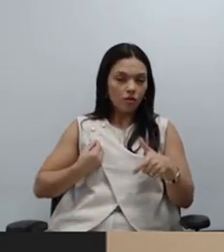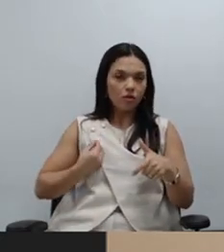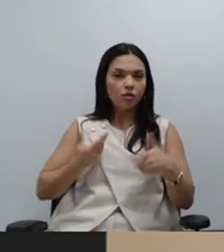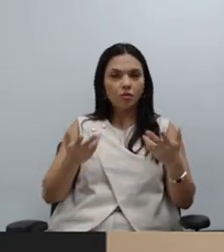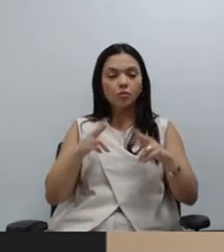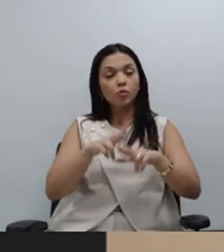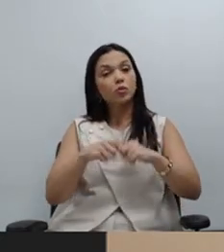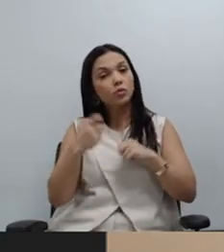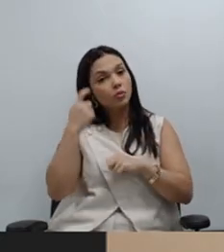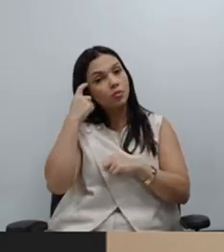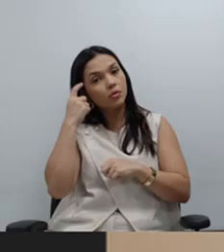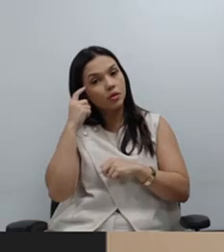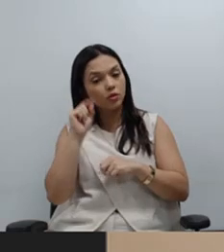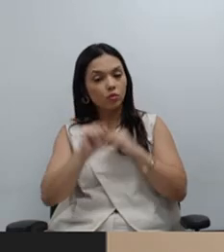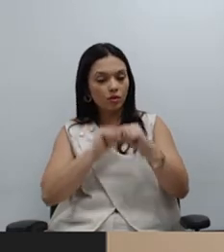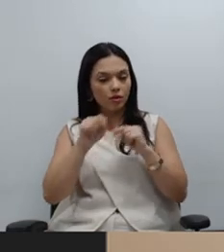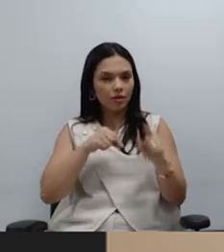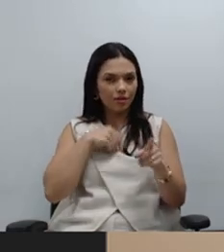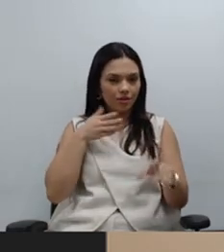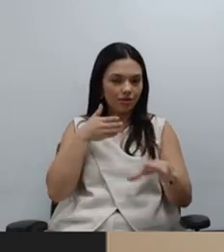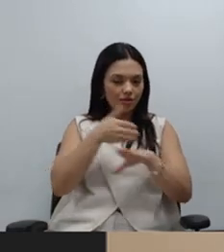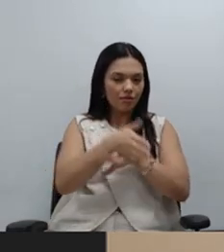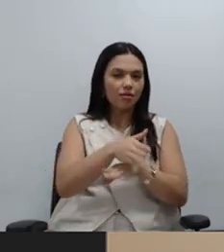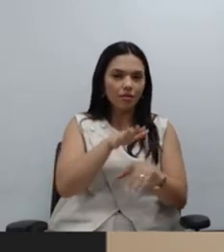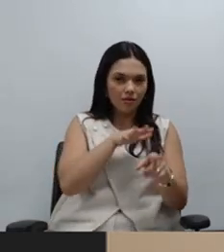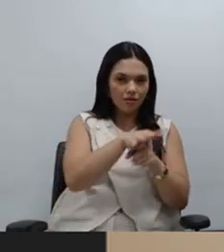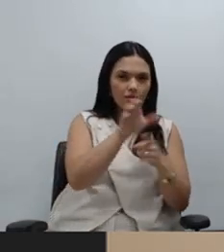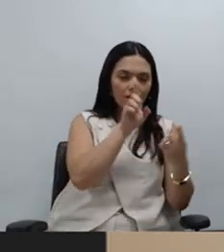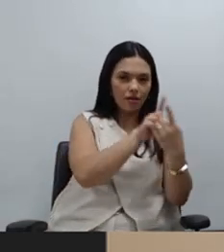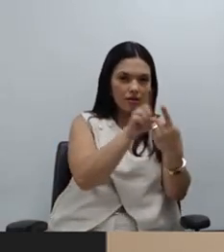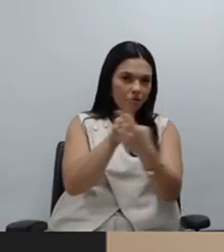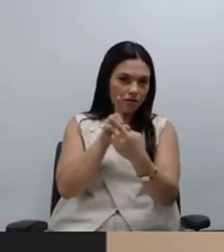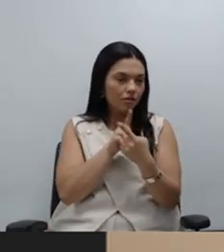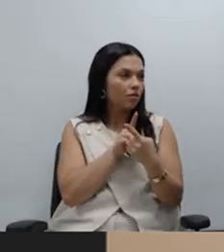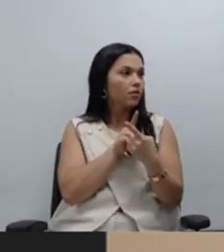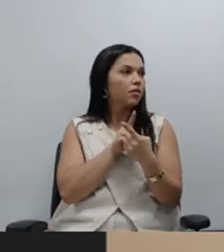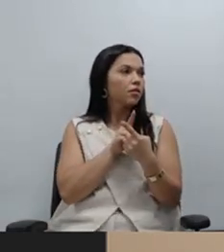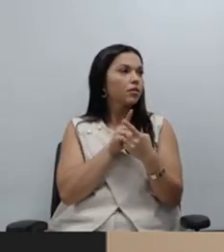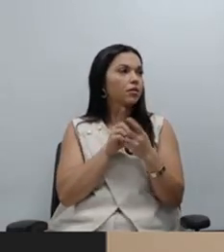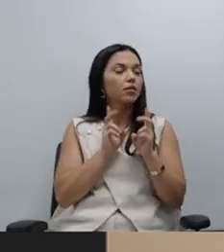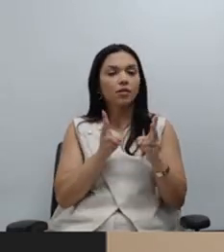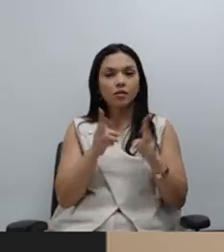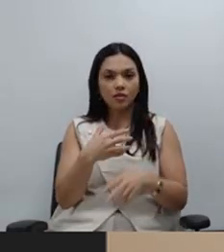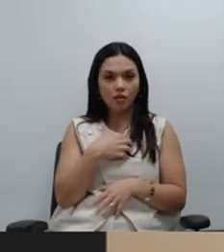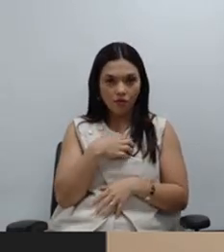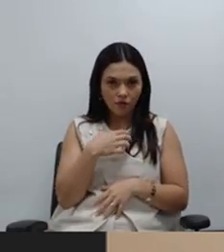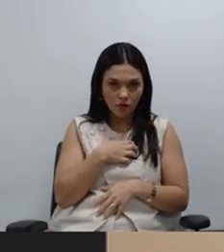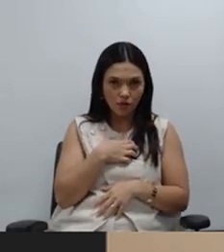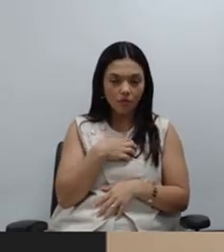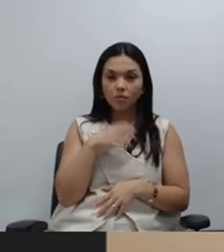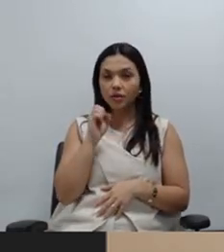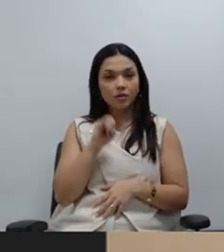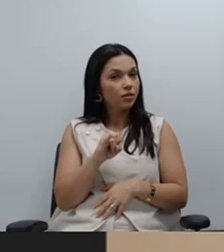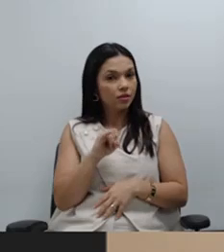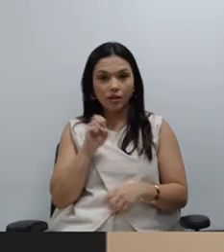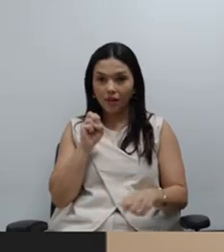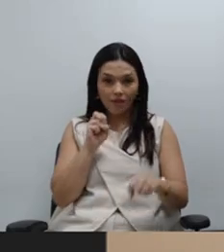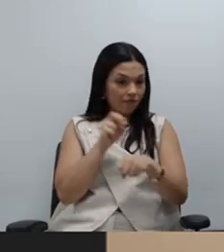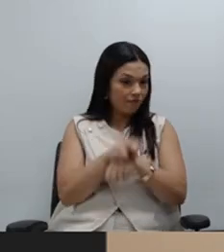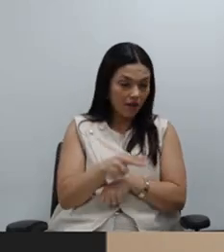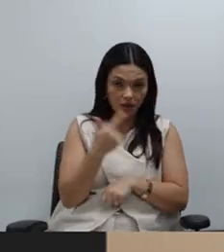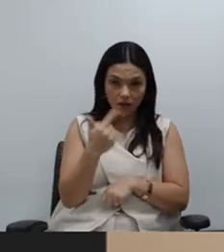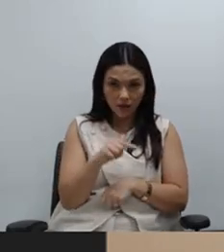desde que também tenha se inscrito para a localidade em que esteja lotado. Continuando. Dessa forma, ao não ser contemplado nas vagas de sua